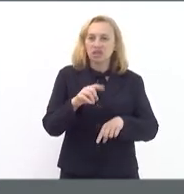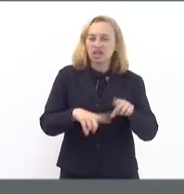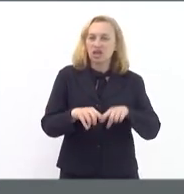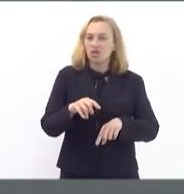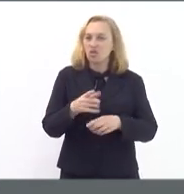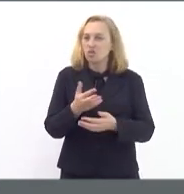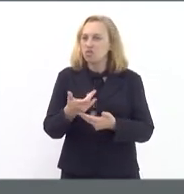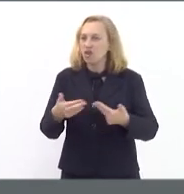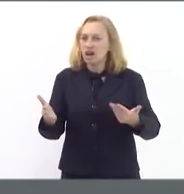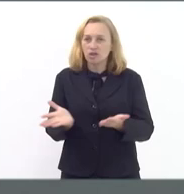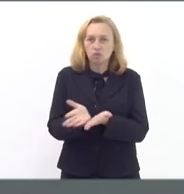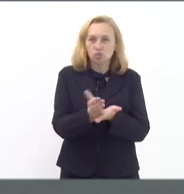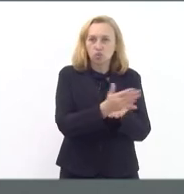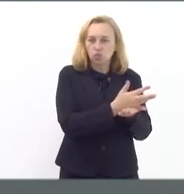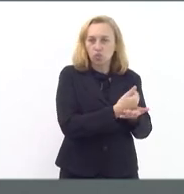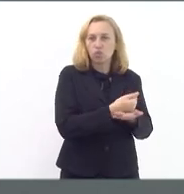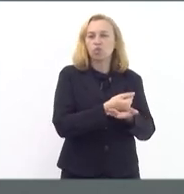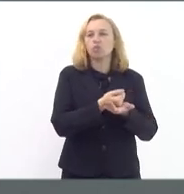recolhido